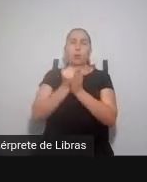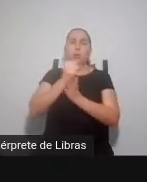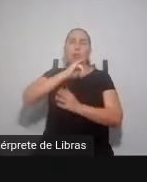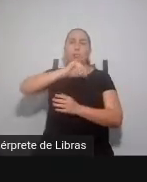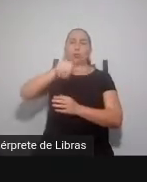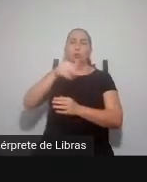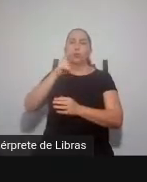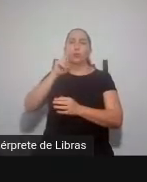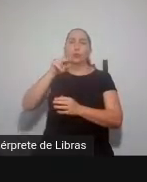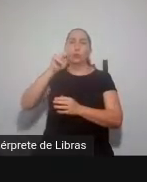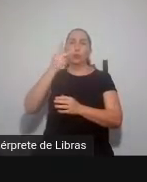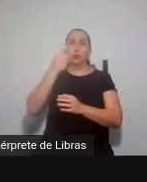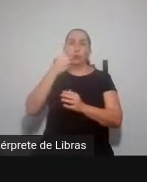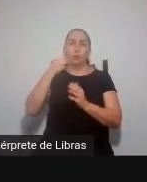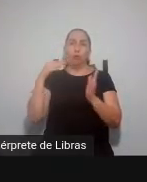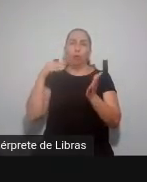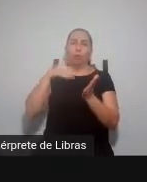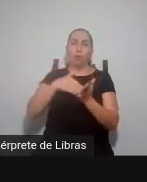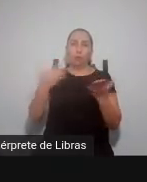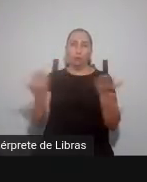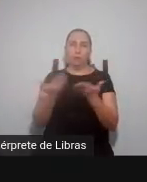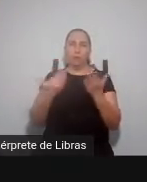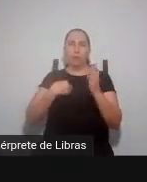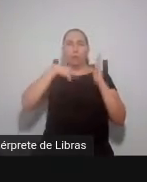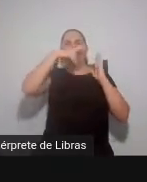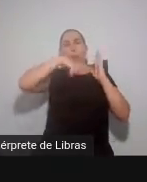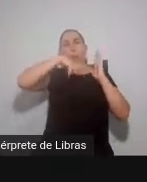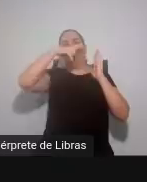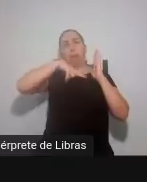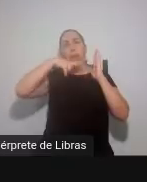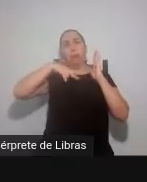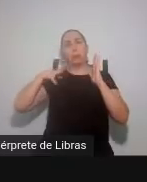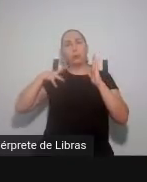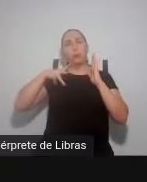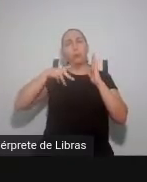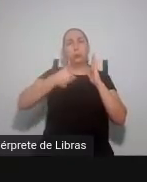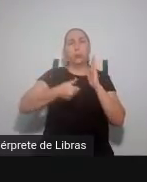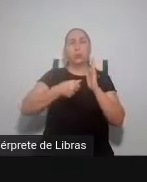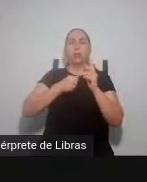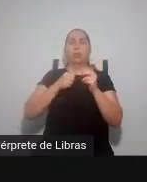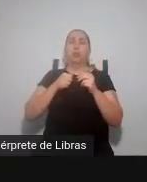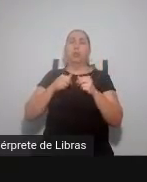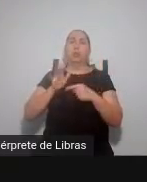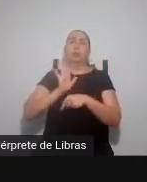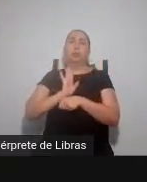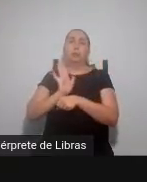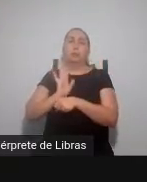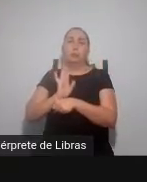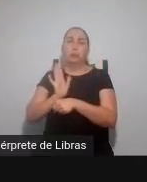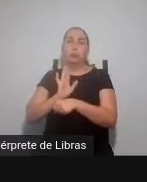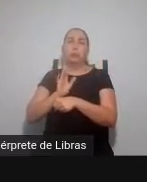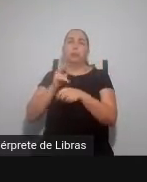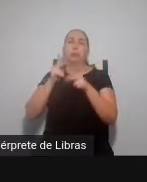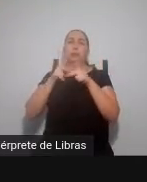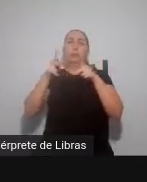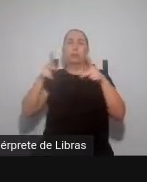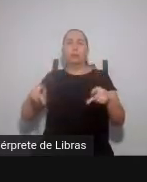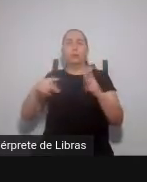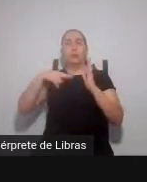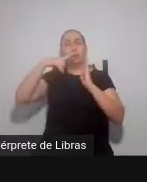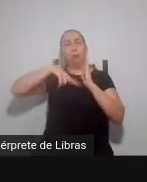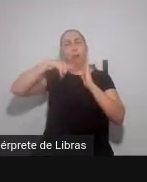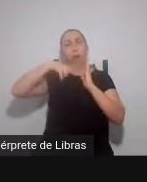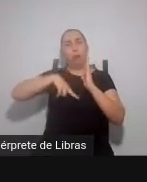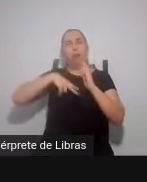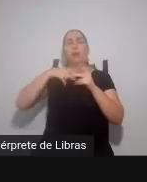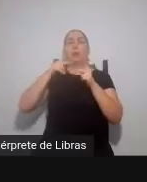mandados para as crianças em alguma medida. Ou por vídeo, vídeo com a professora lendo, vídeo com as